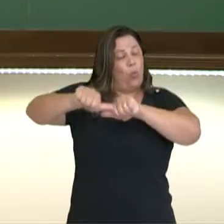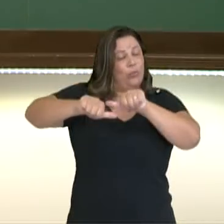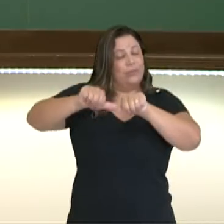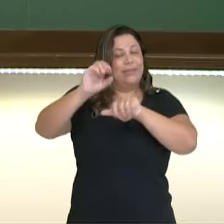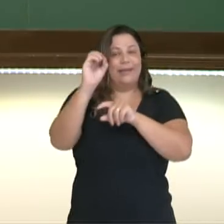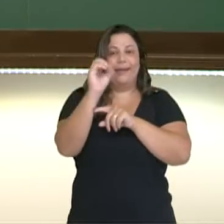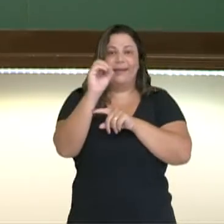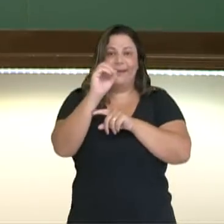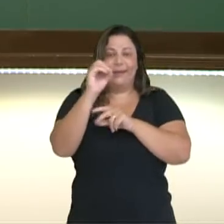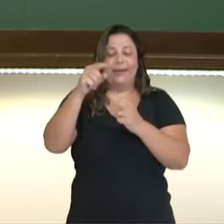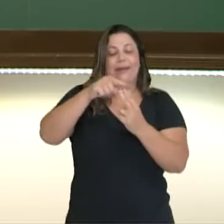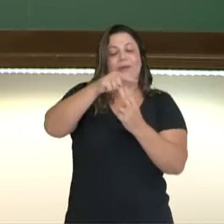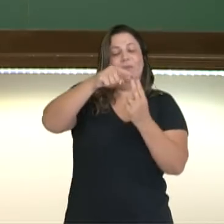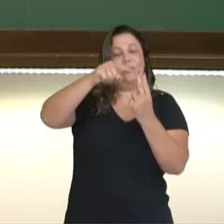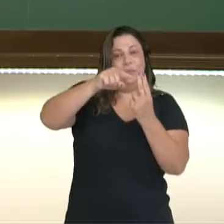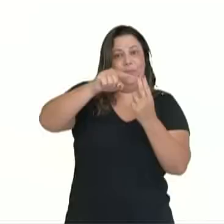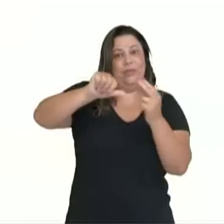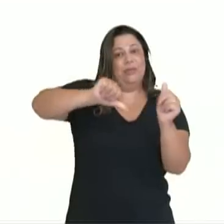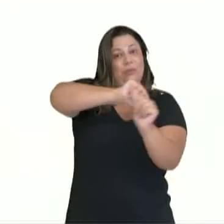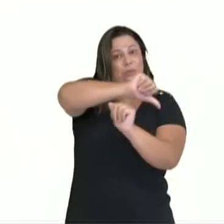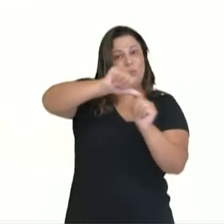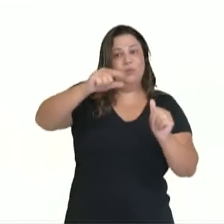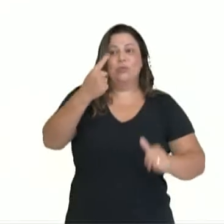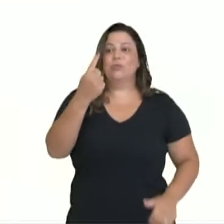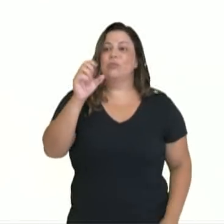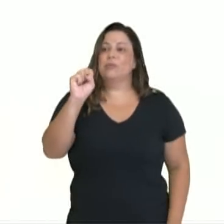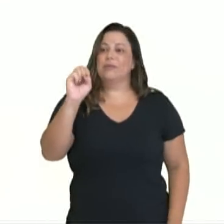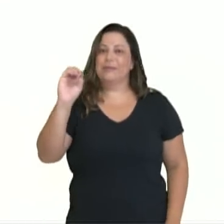substituindo o π por 180.